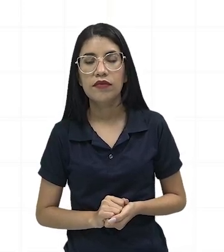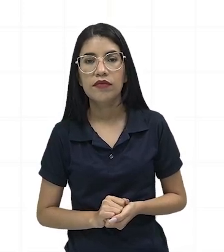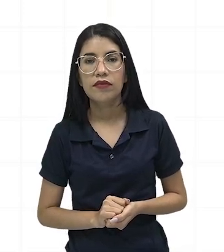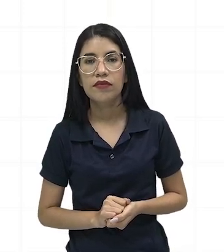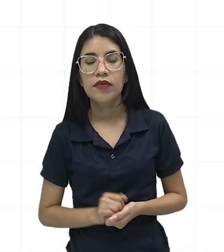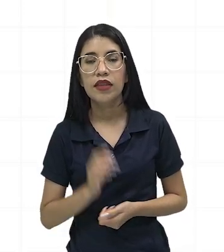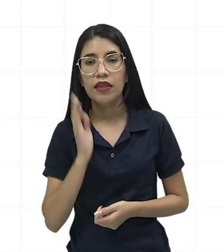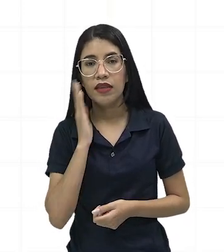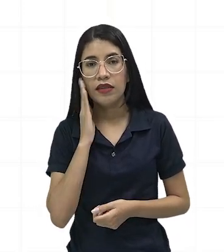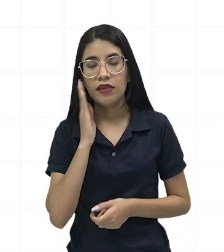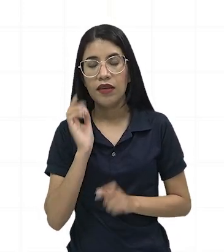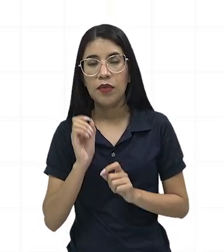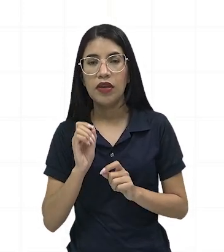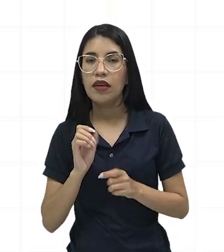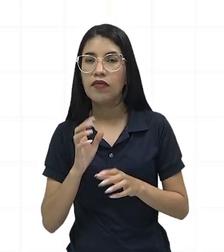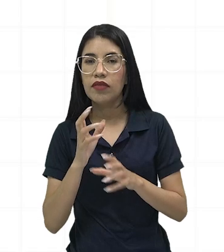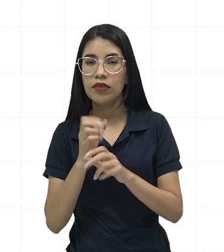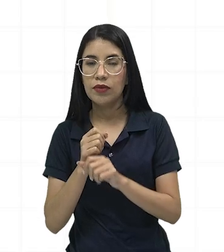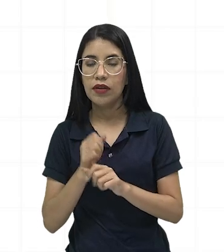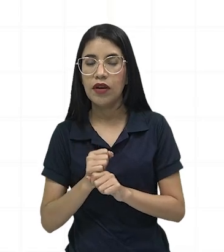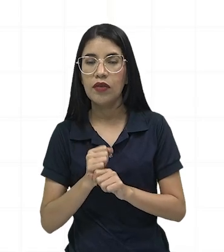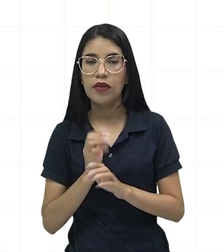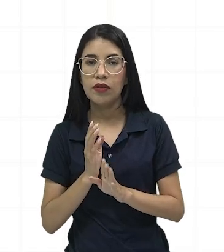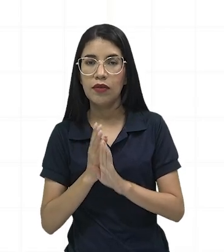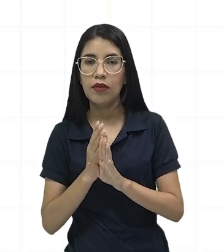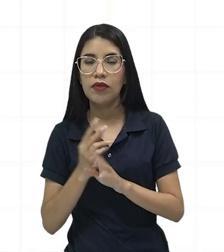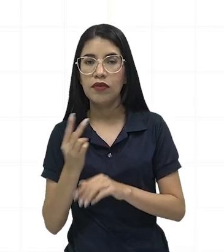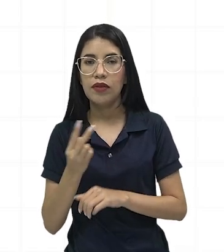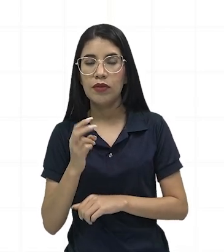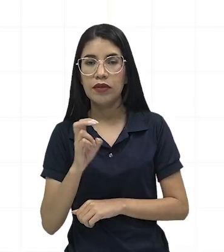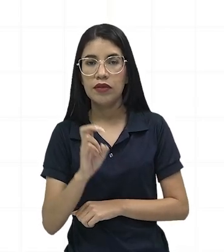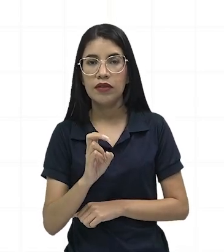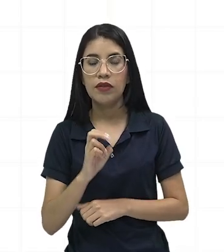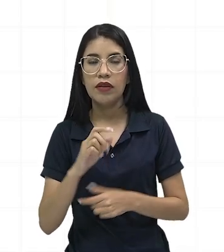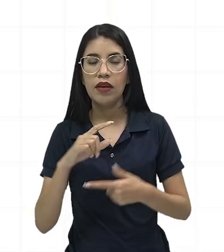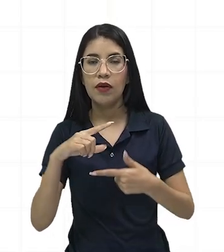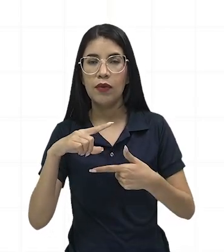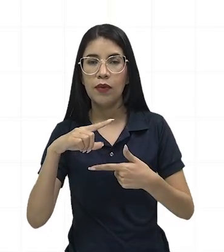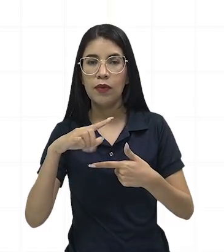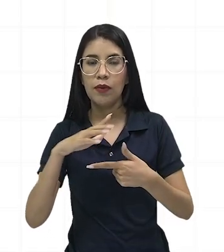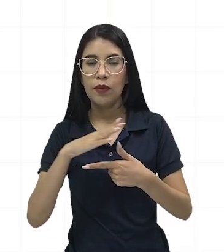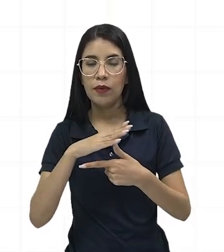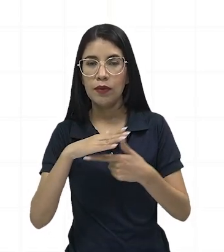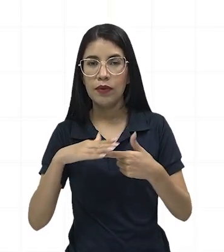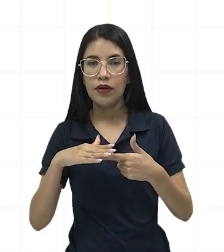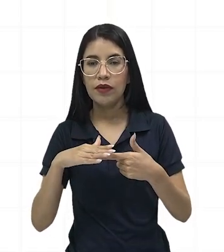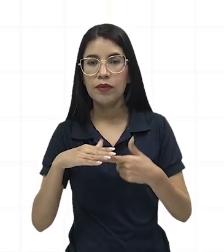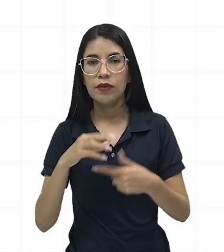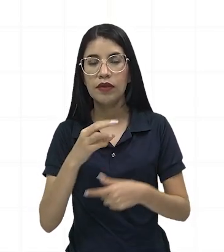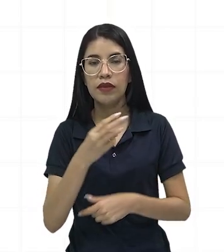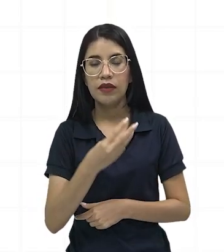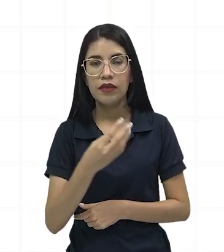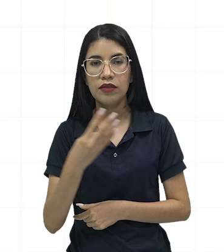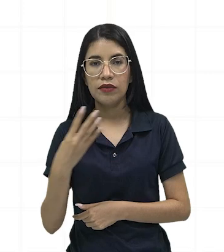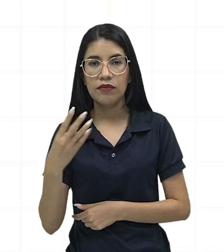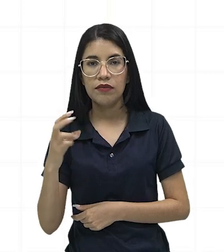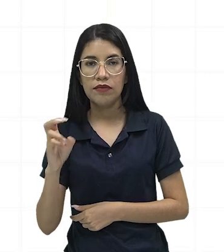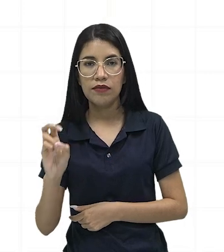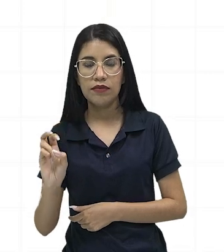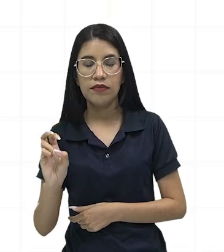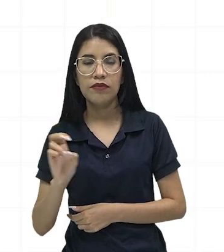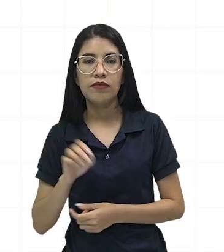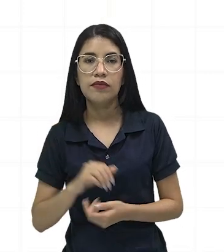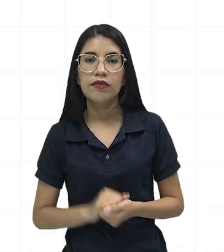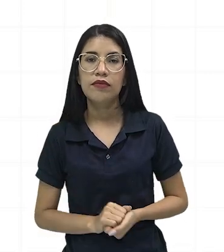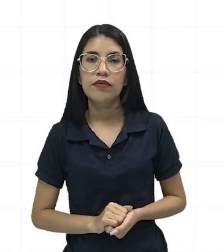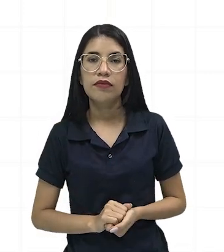vai dar 5, né? Esse é um famoso triângulo pitagórico 3, 4, 5. Tá?